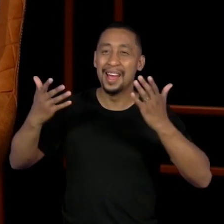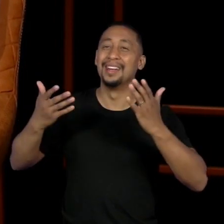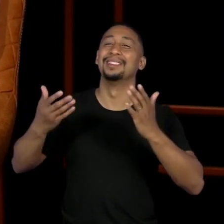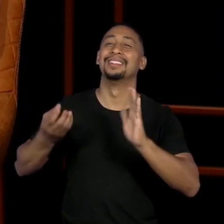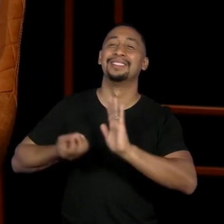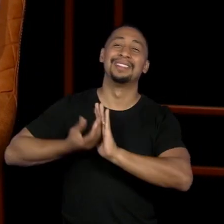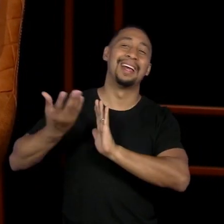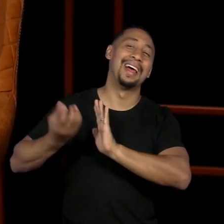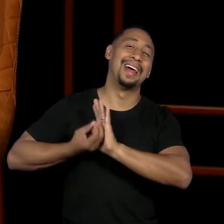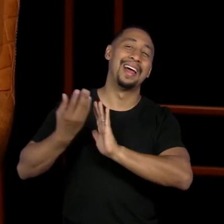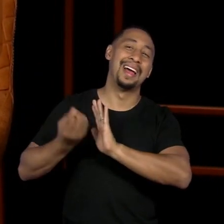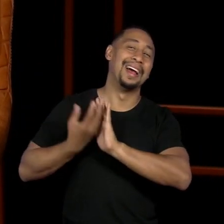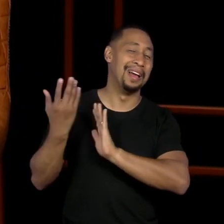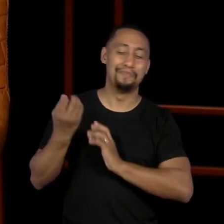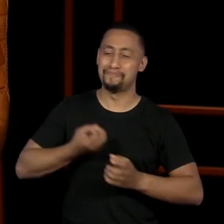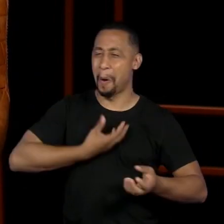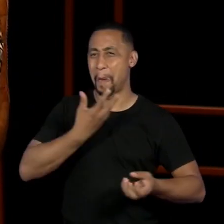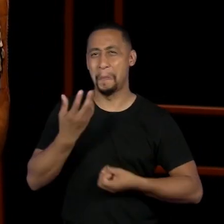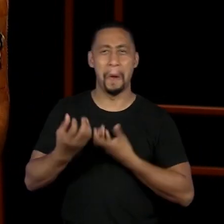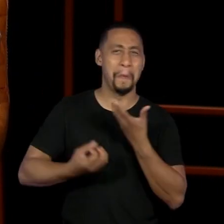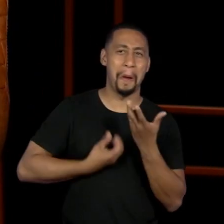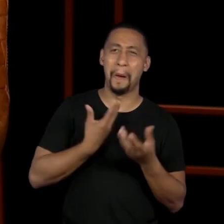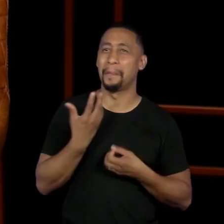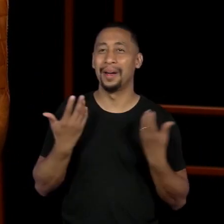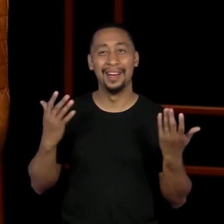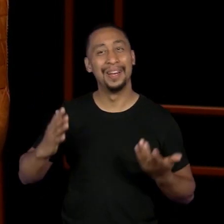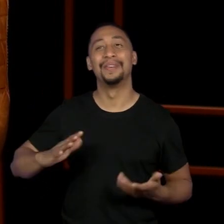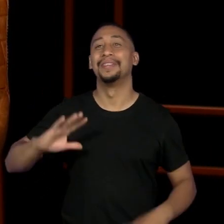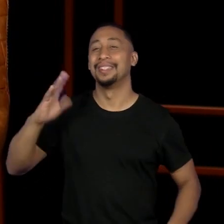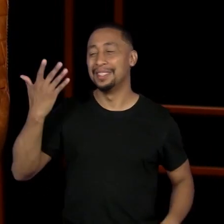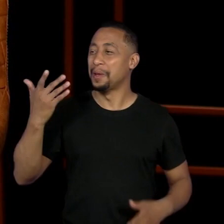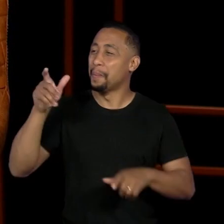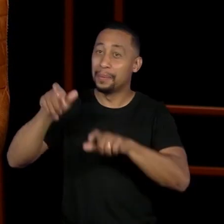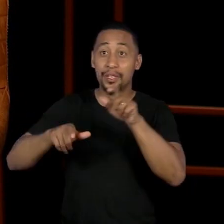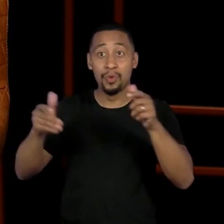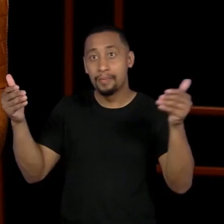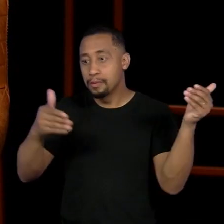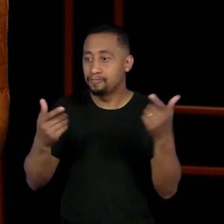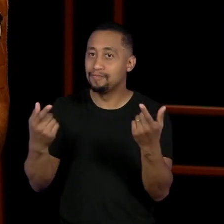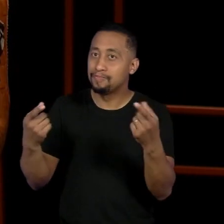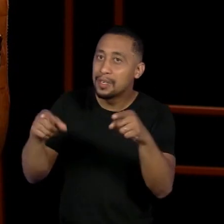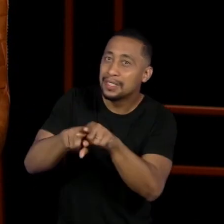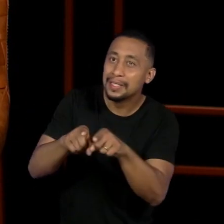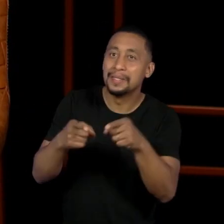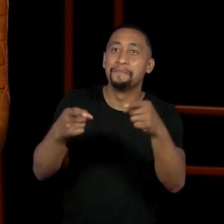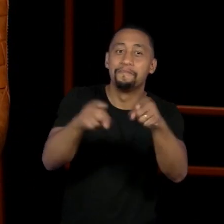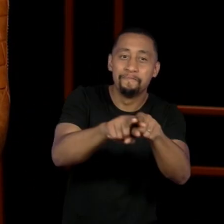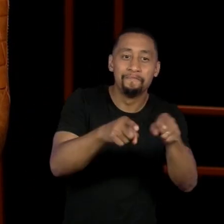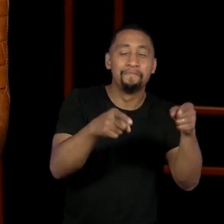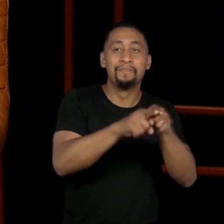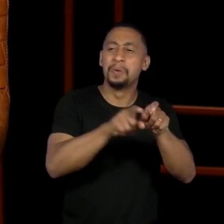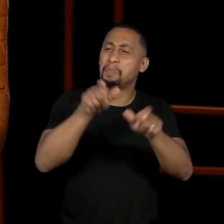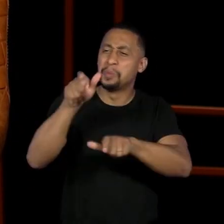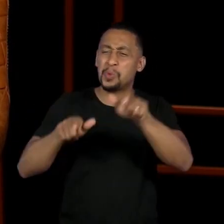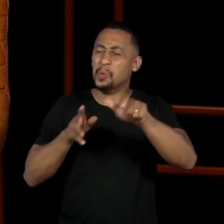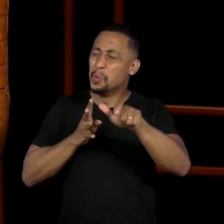realmente de encontro, dali saíram muitas parcerias, muitas pessoas se conheceram, muitas pessoas ficaram